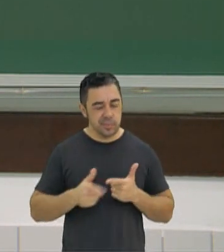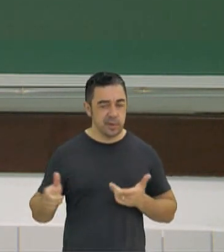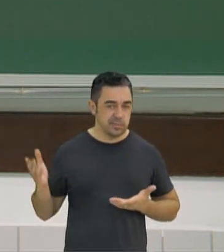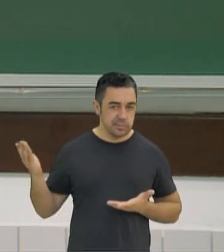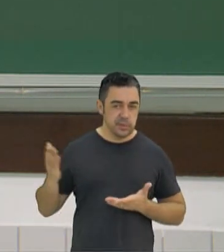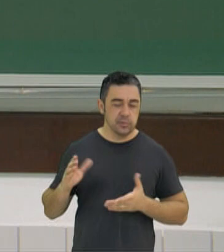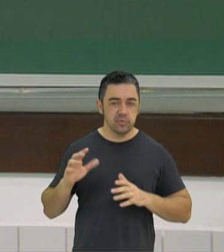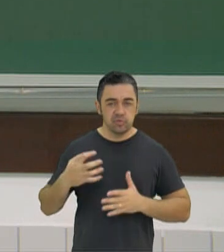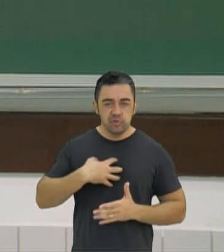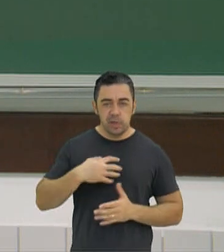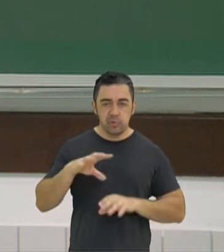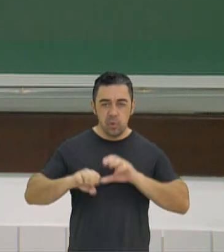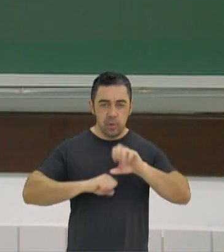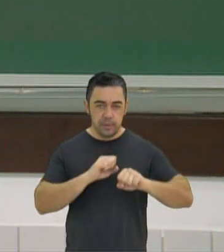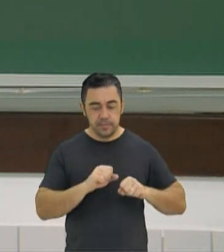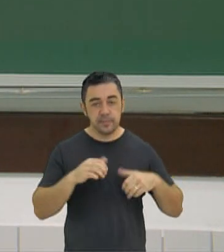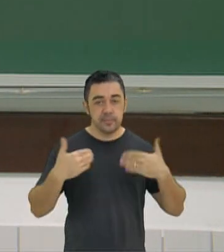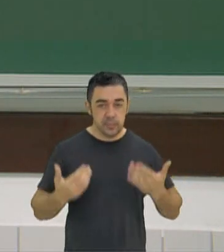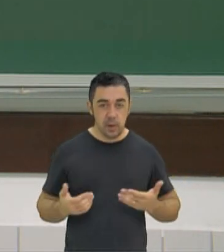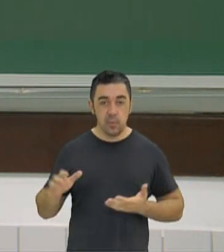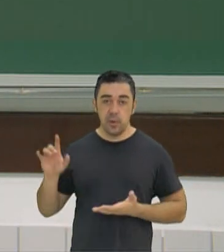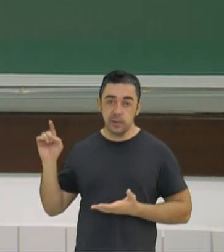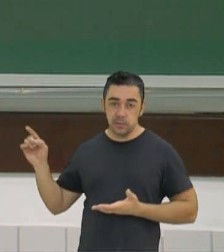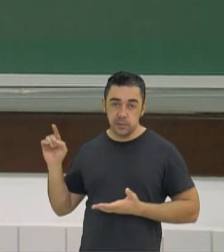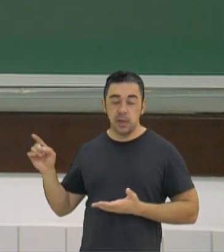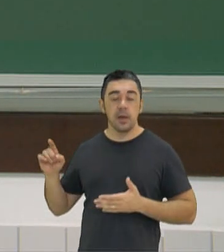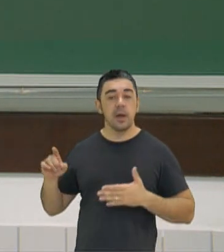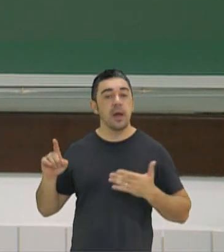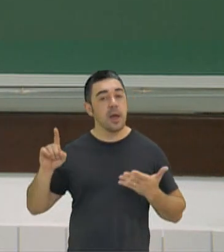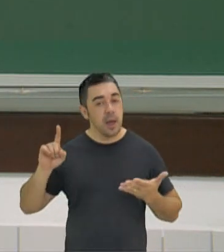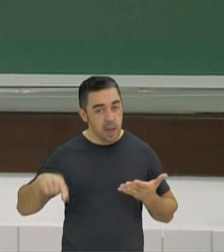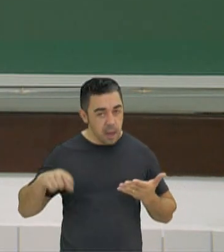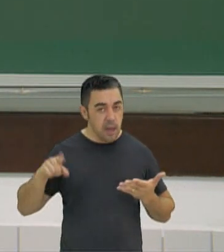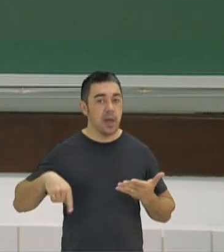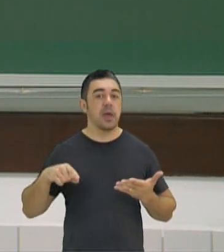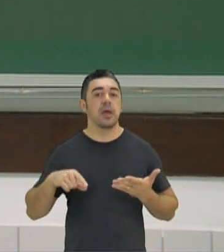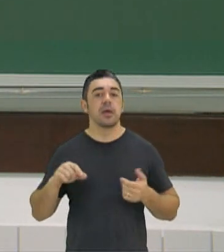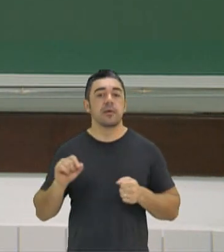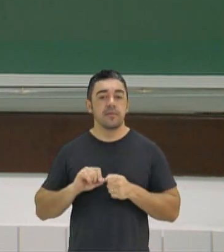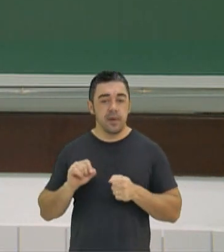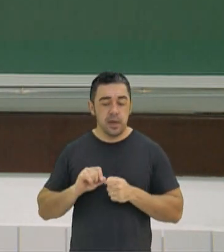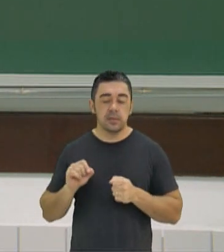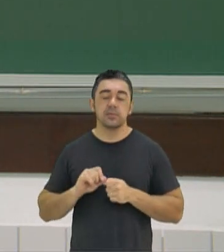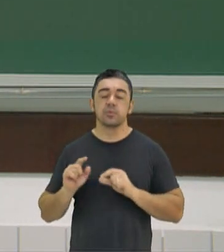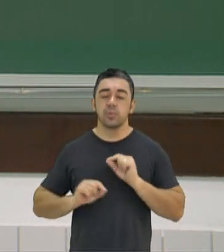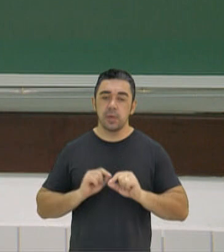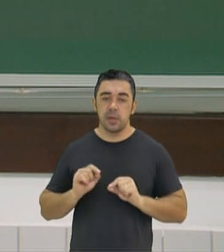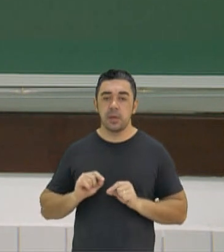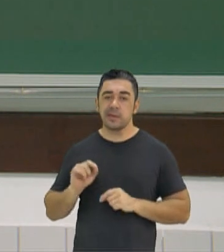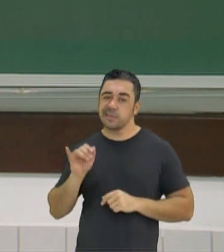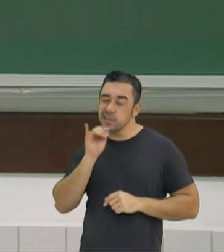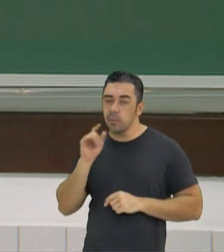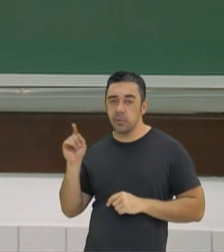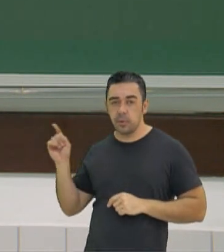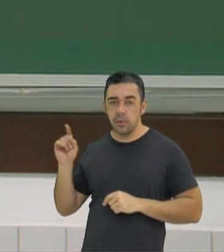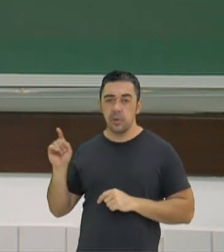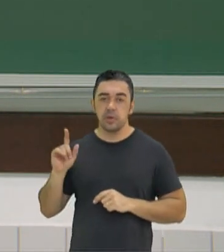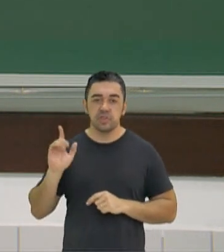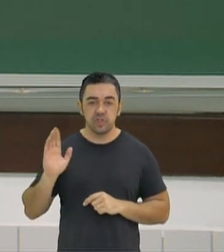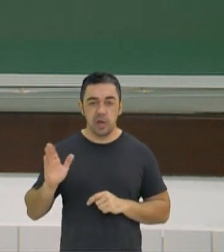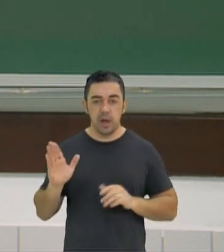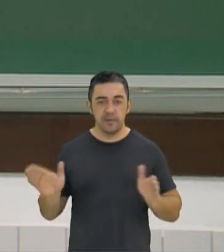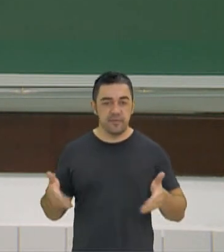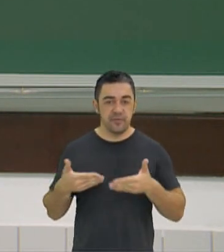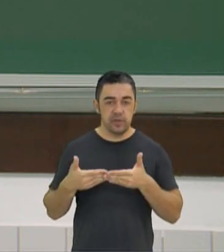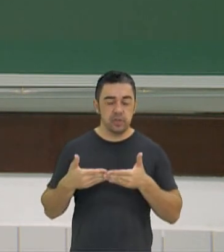forma de coleta. Então isso, logicamente, pode ser feito com contraponto a falar que, uma vez fechado o lixão,